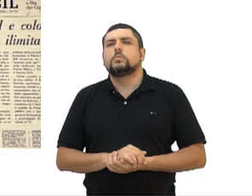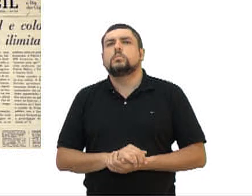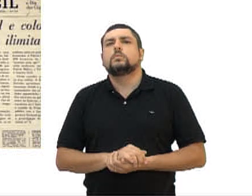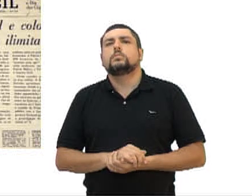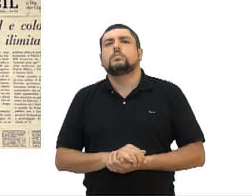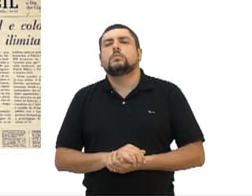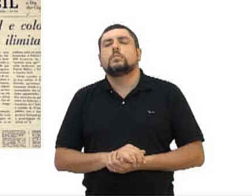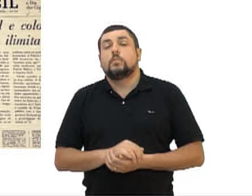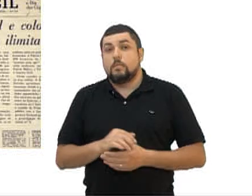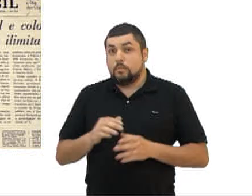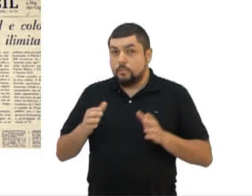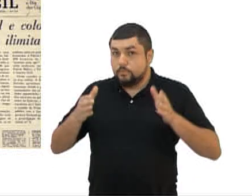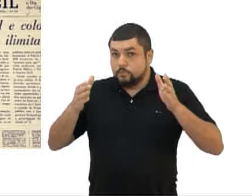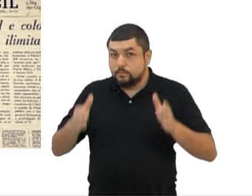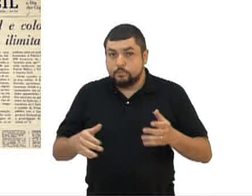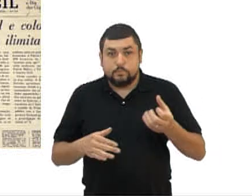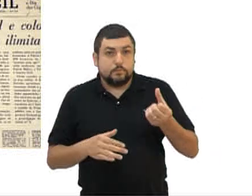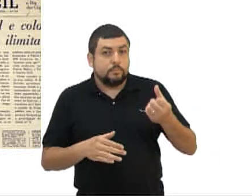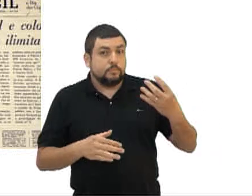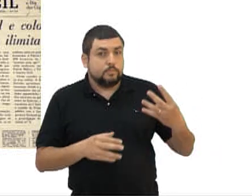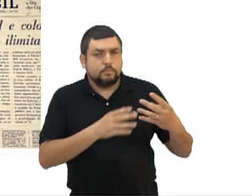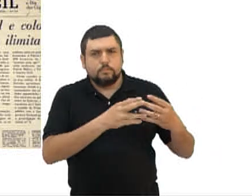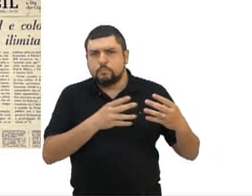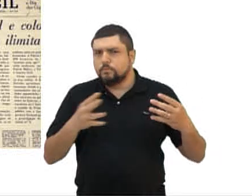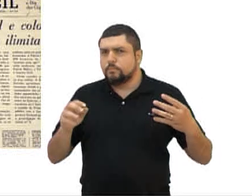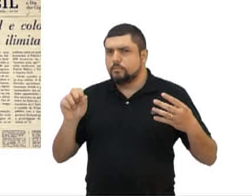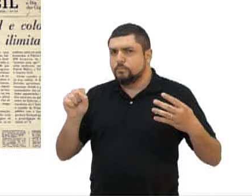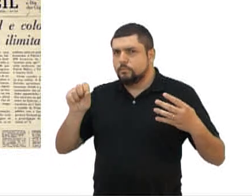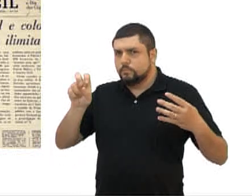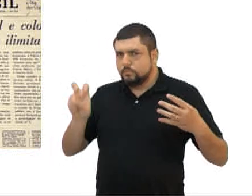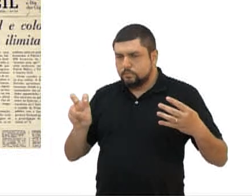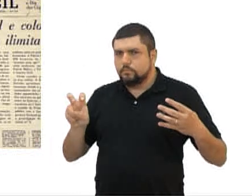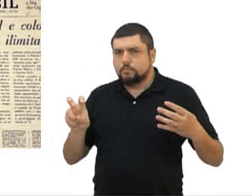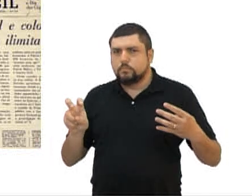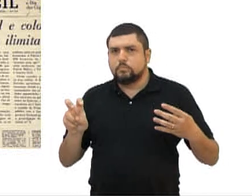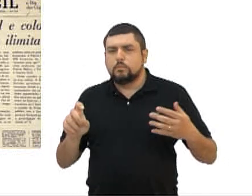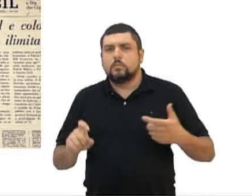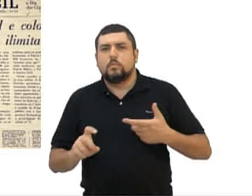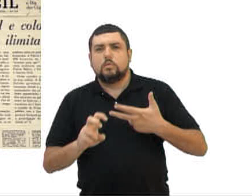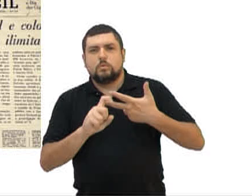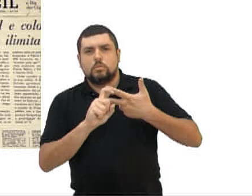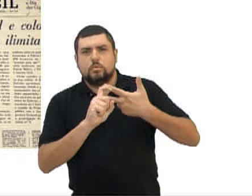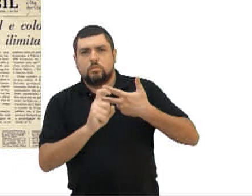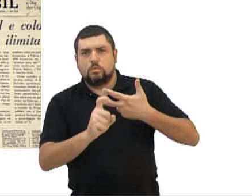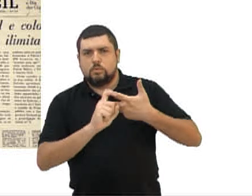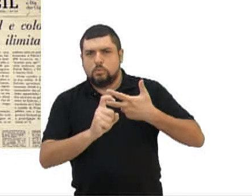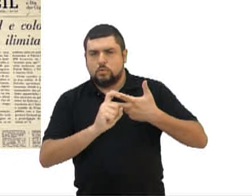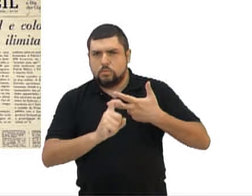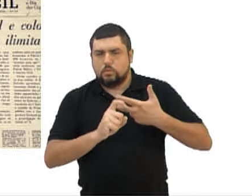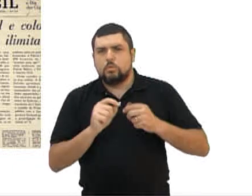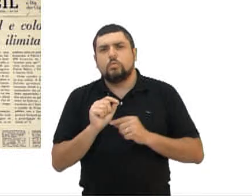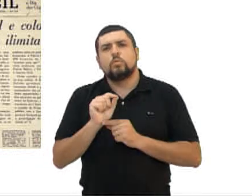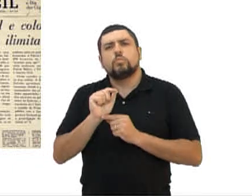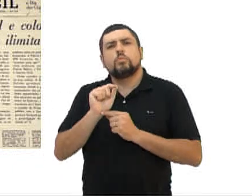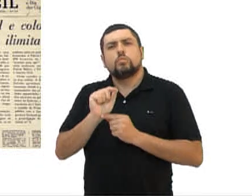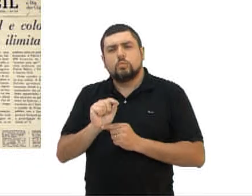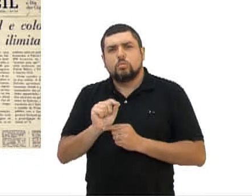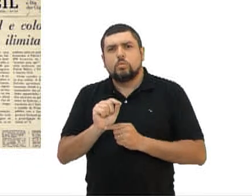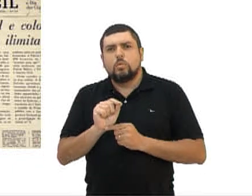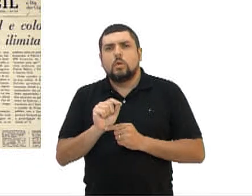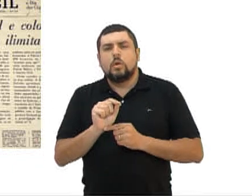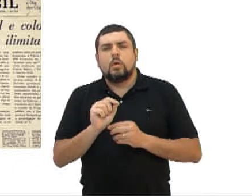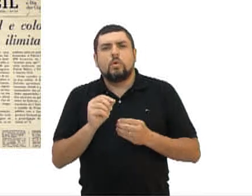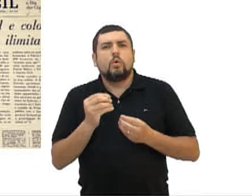Nesse período de 64 a 85, então, o poder executivo ele vai tomar em suas mãos o poder